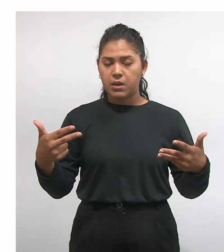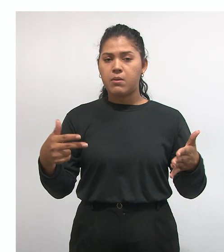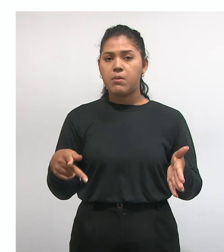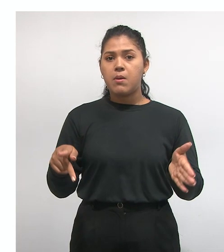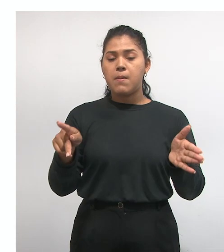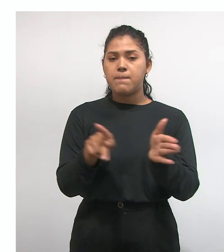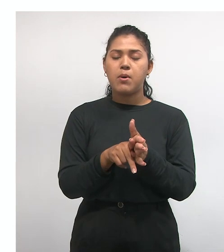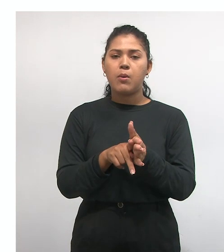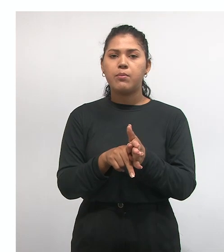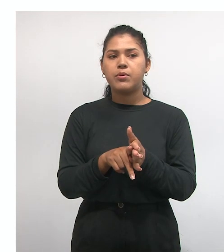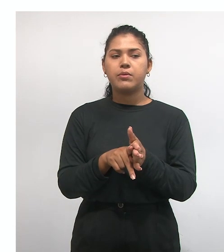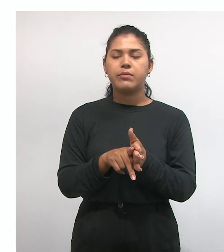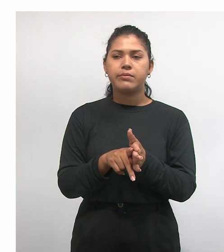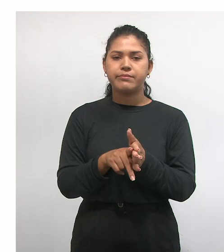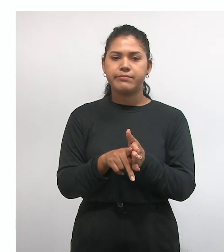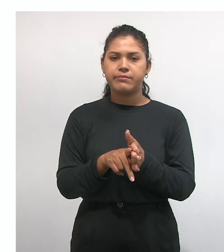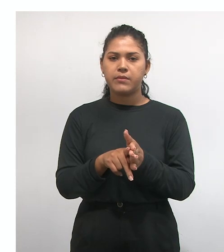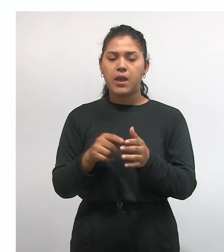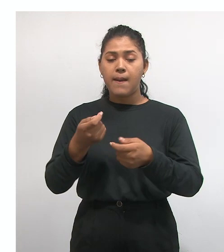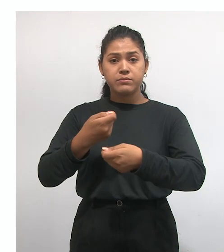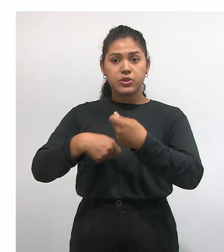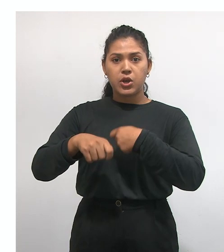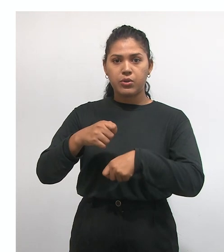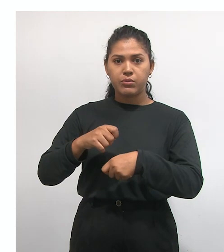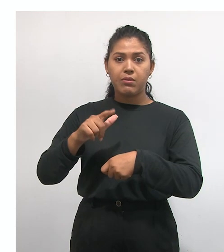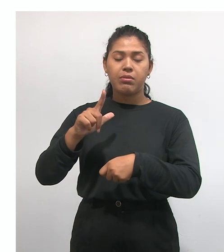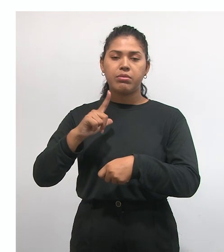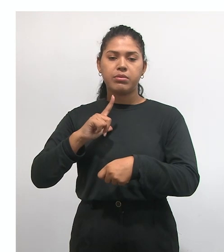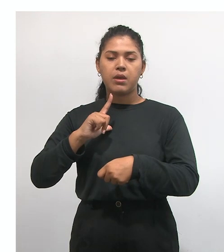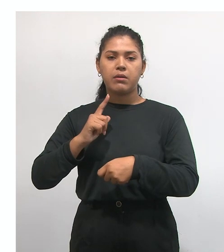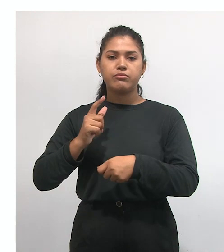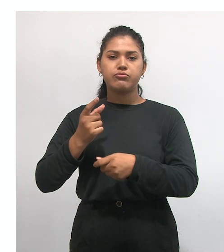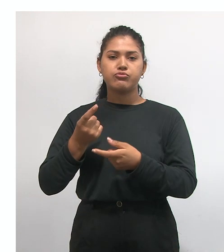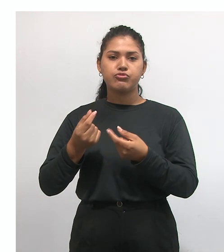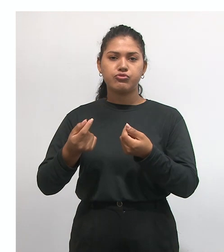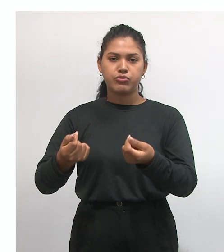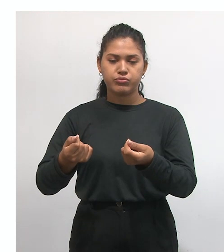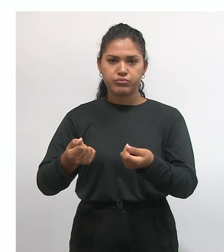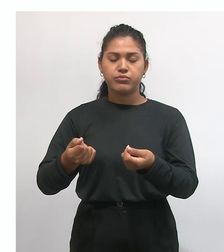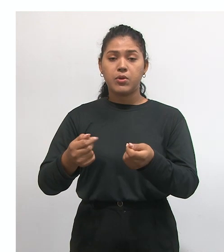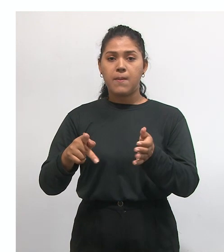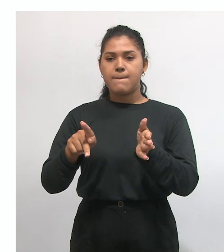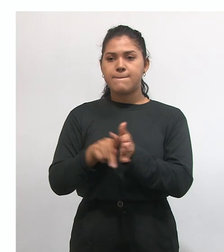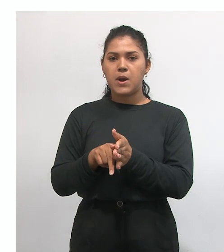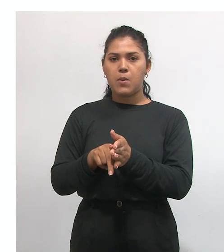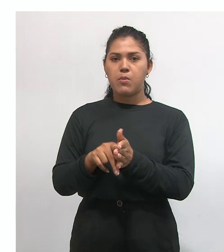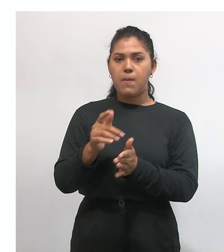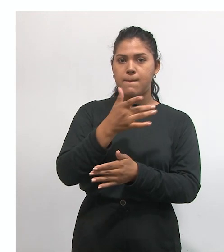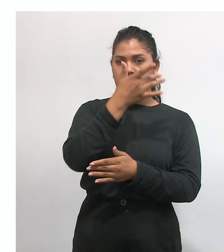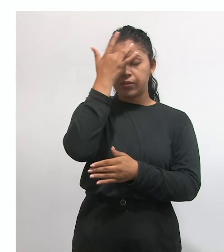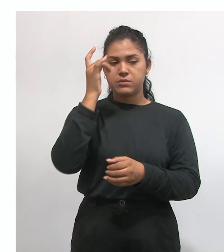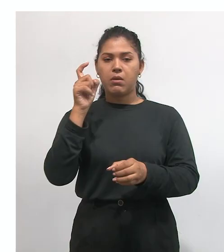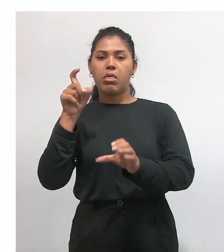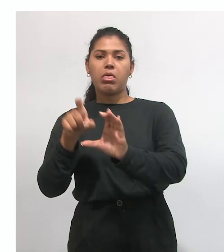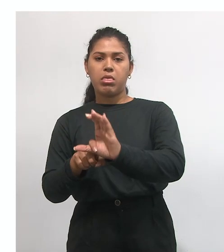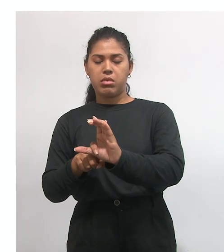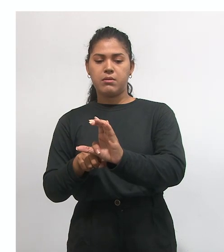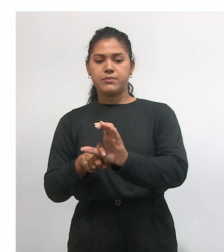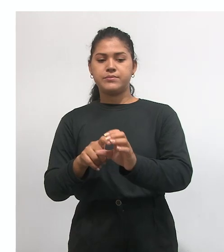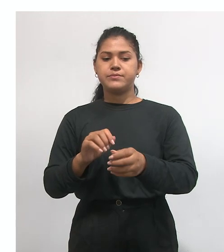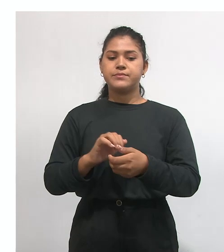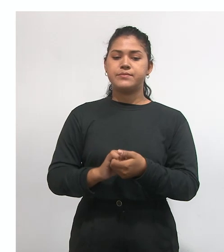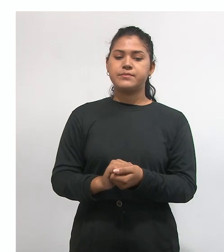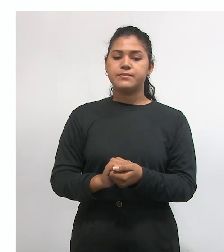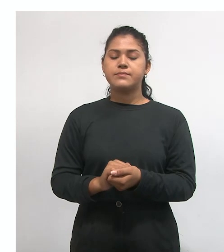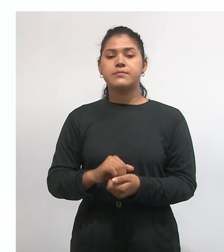tributos devidos por estes, né? Ou seja, os administradores, né? O inventariante, né, que fica responsável pelos tributos devidos pelo